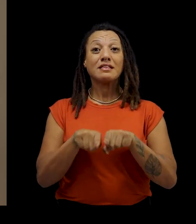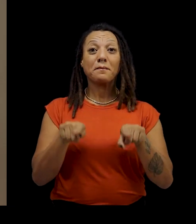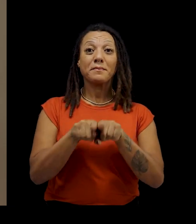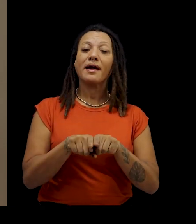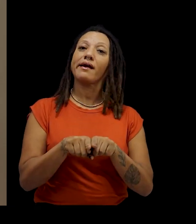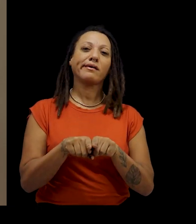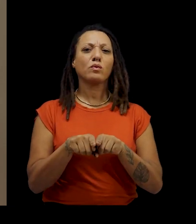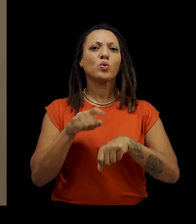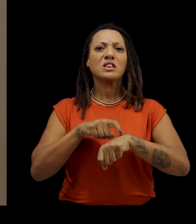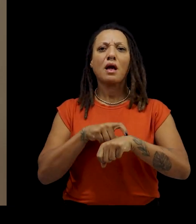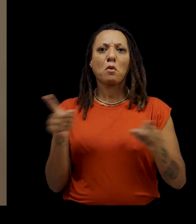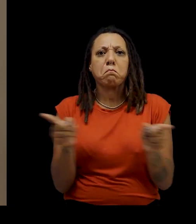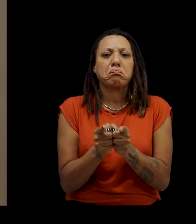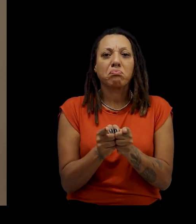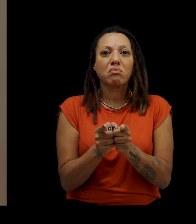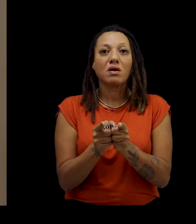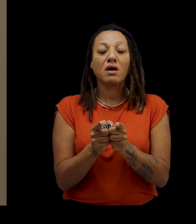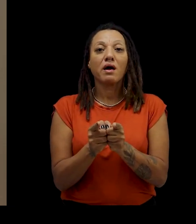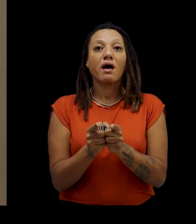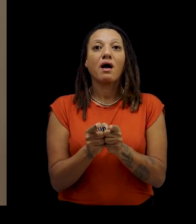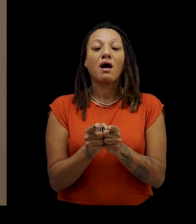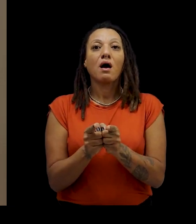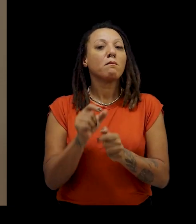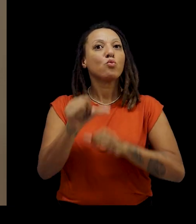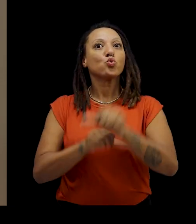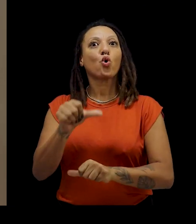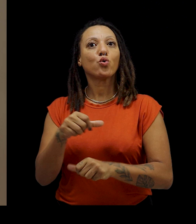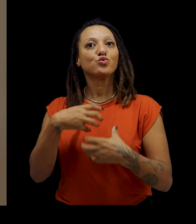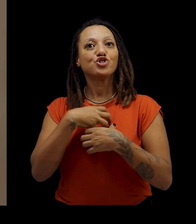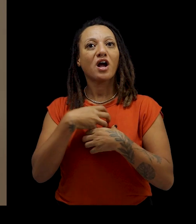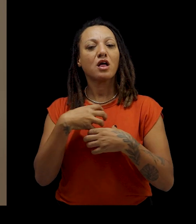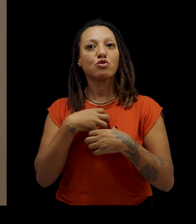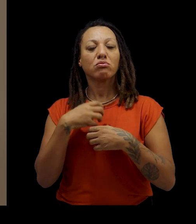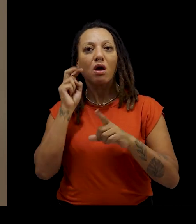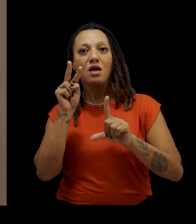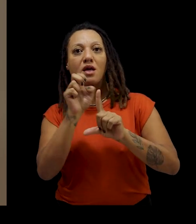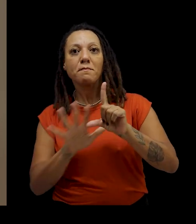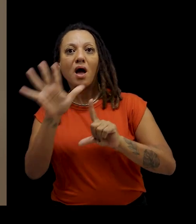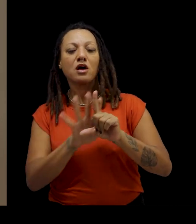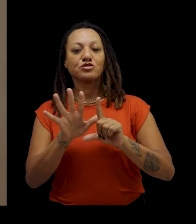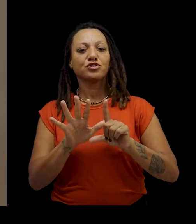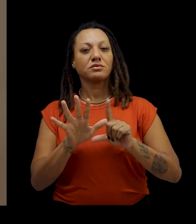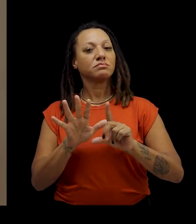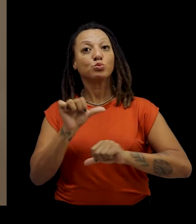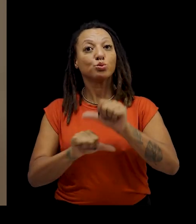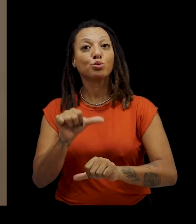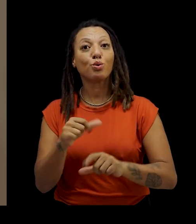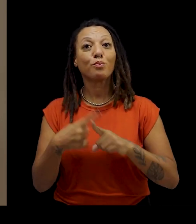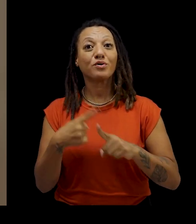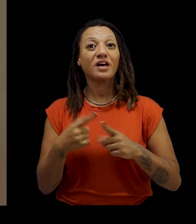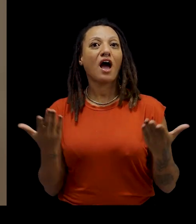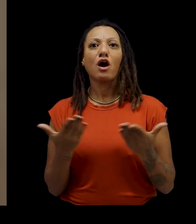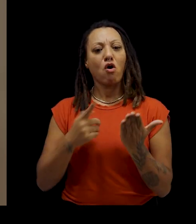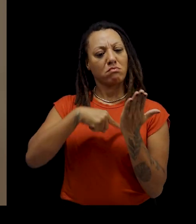internet, e como num intervalo relativamente curto de tempo, mudou muito a maneira que a gente se relaciona com elas, agora